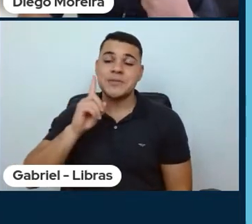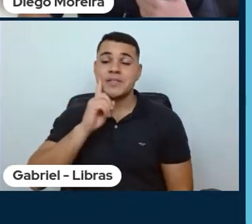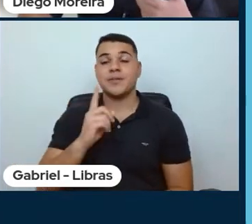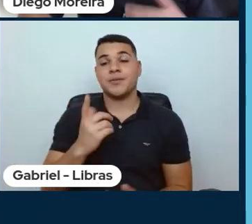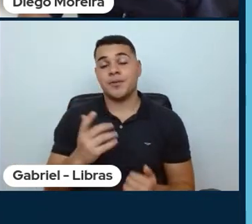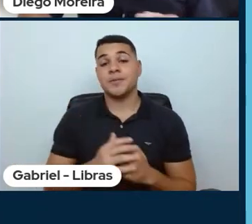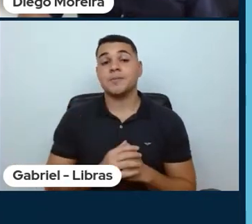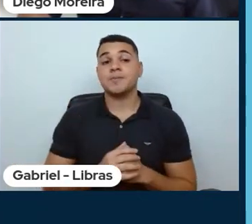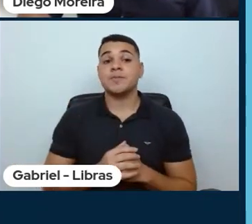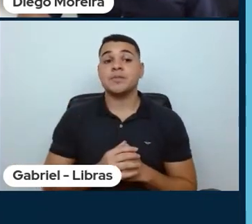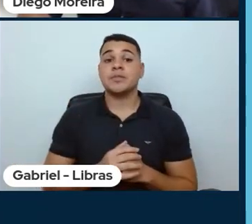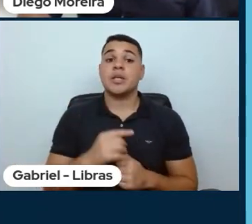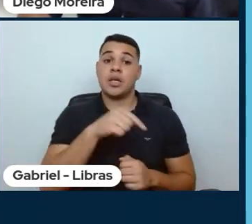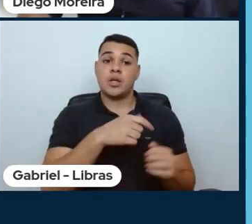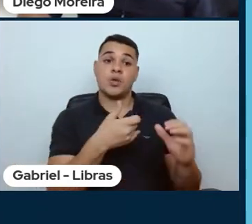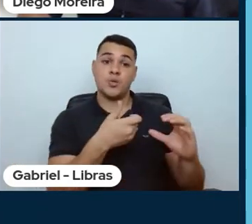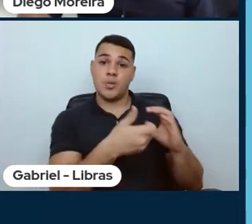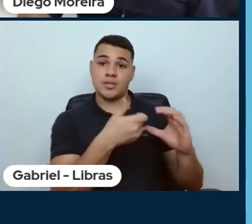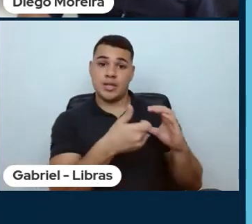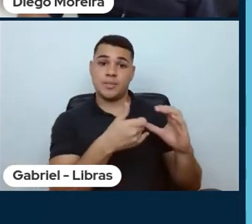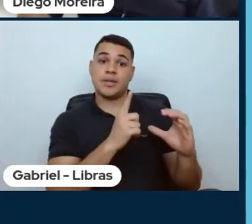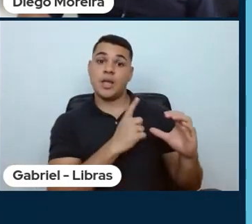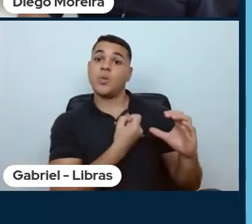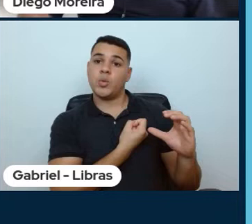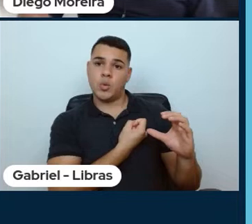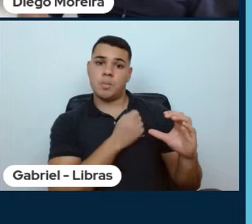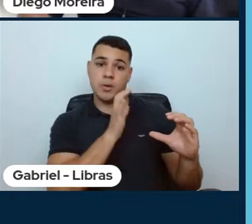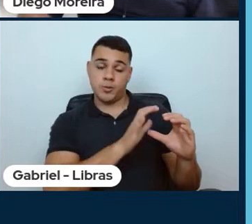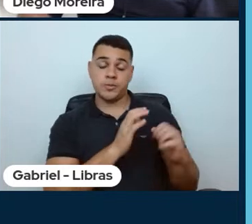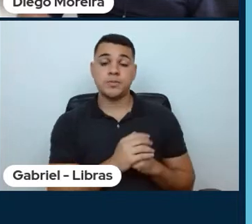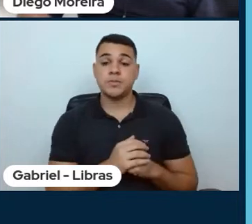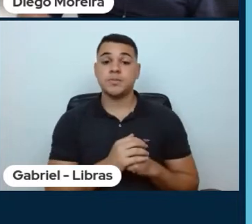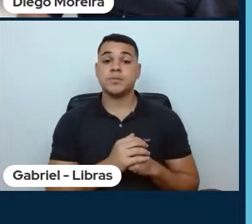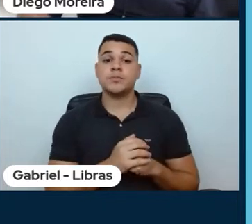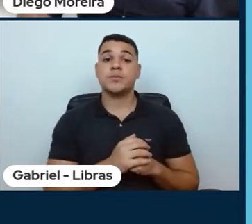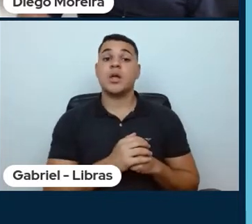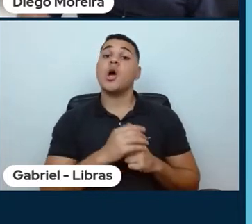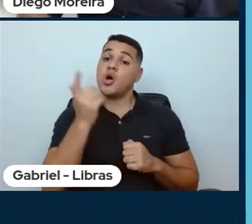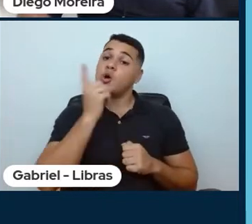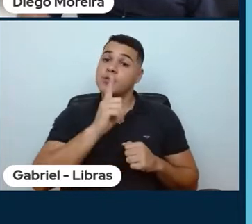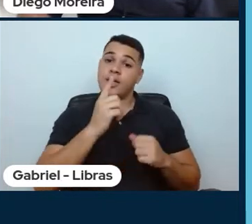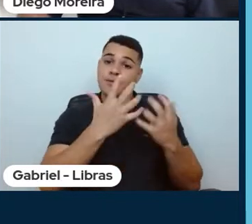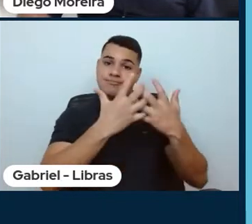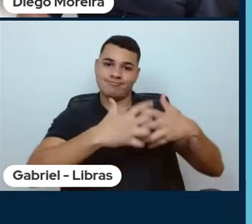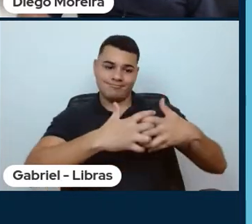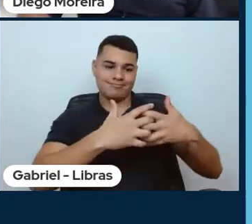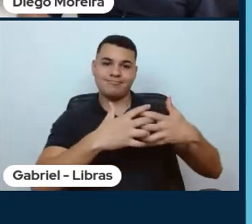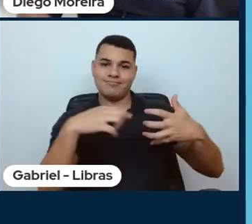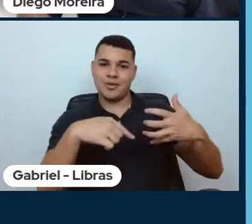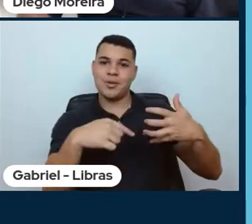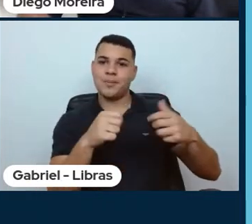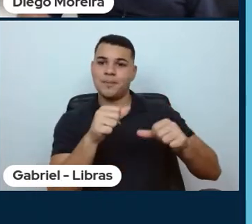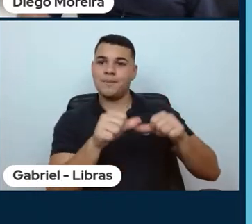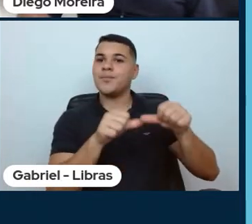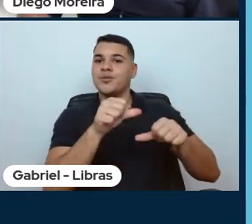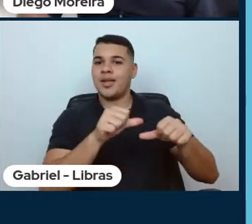que no WhatsApp é o número, né, do telefone, a gente consegue configurar isso de forma independente. Então se